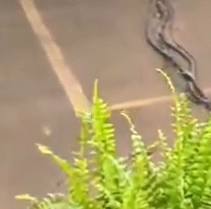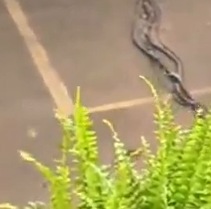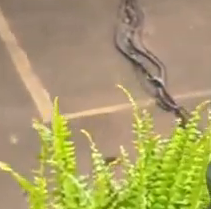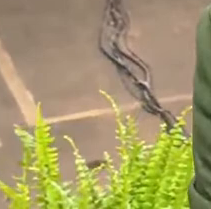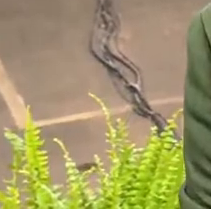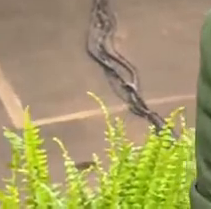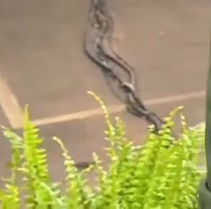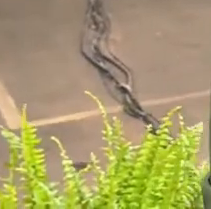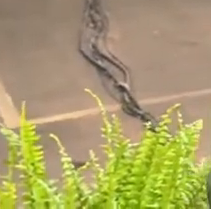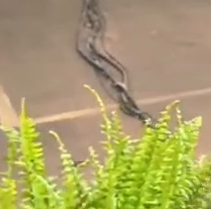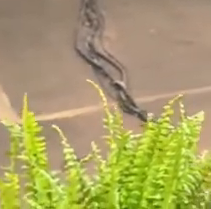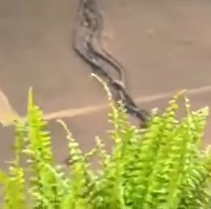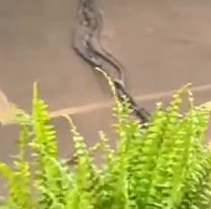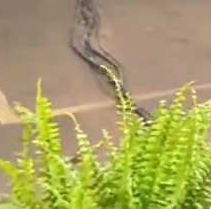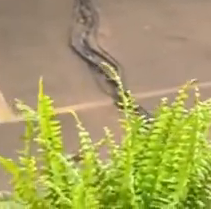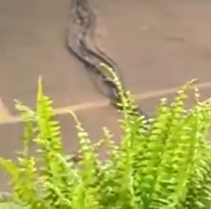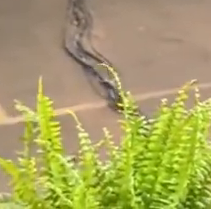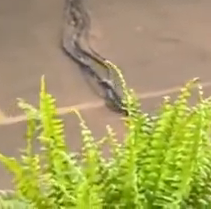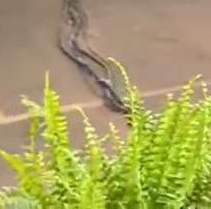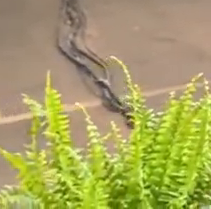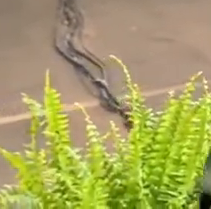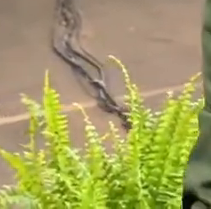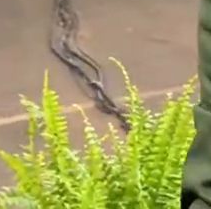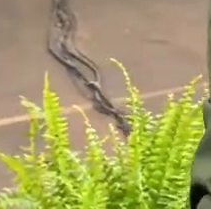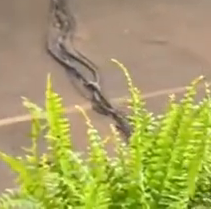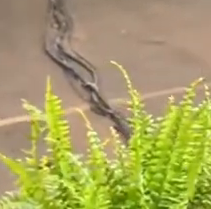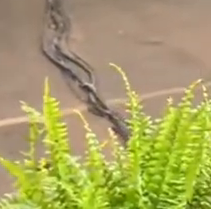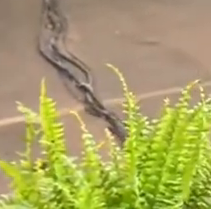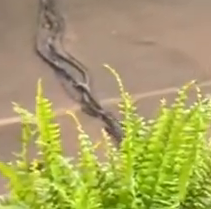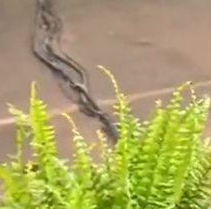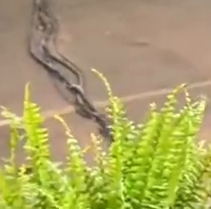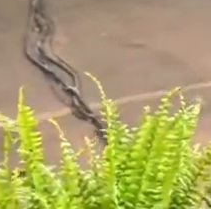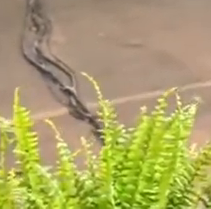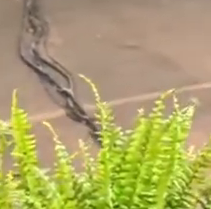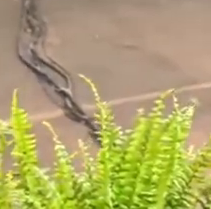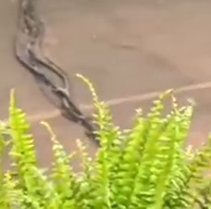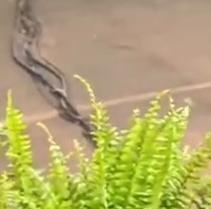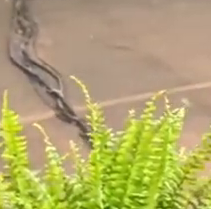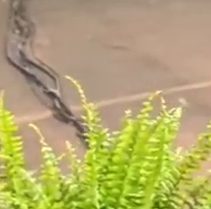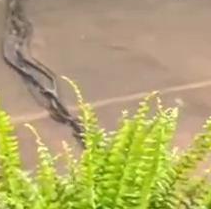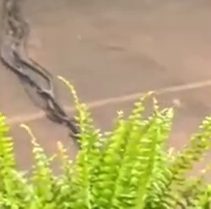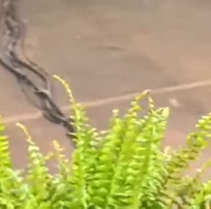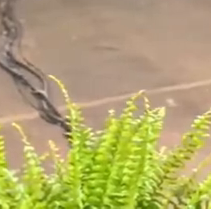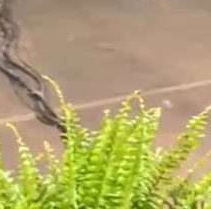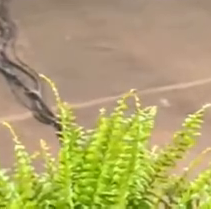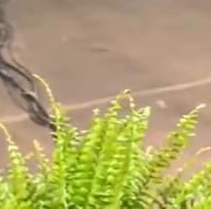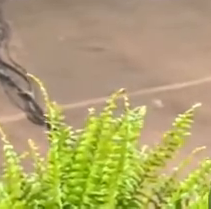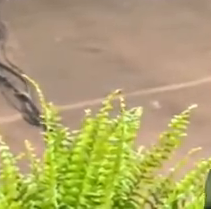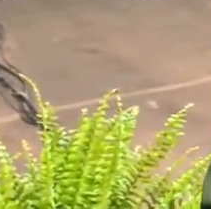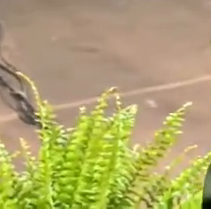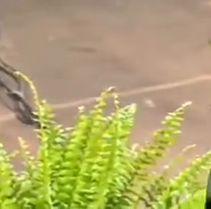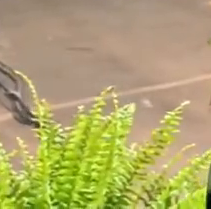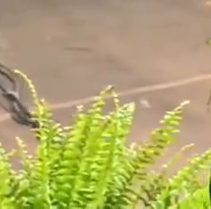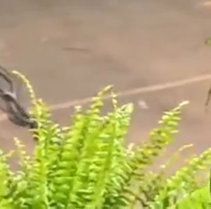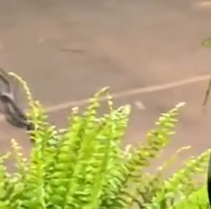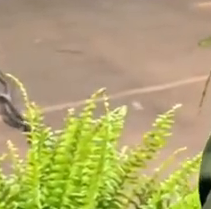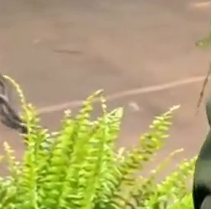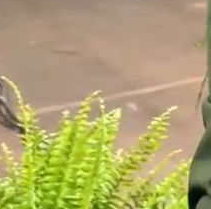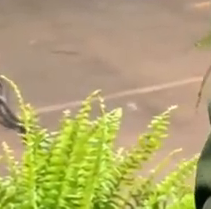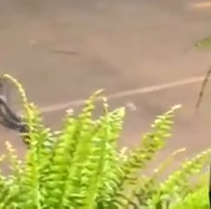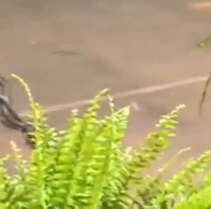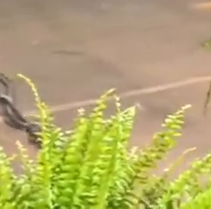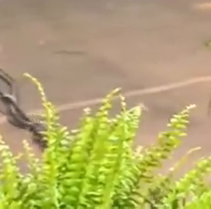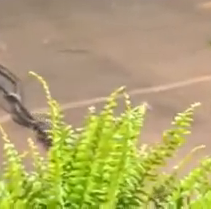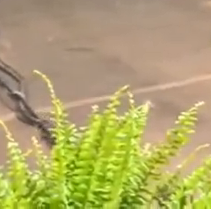celular e vim cultuar conosco amanhã porque assim como desde quinta-feira ontem e hoje amanhã também não será